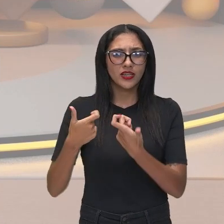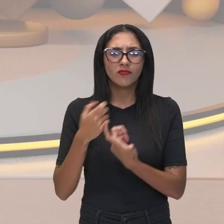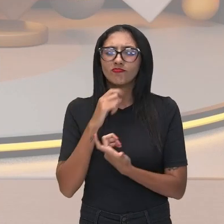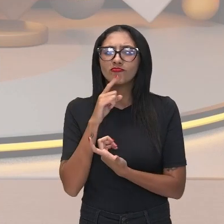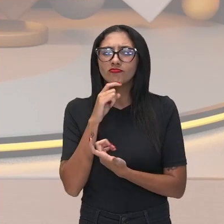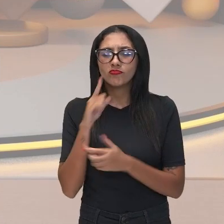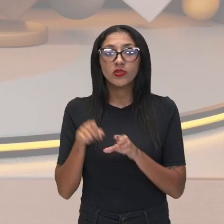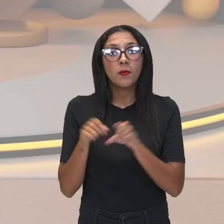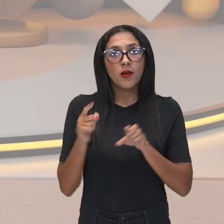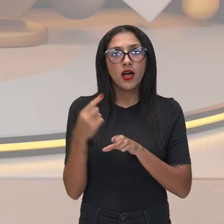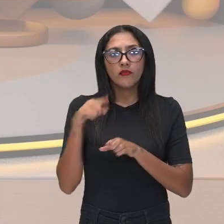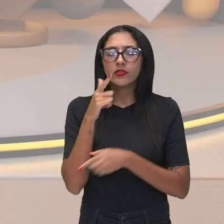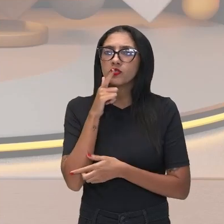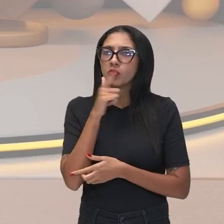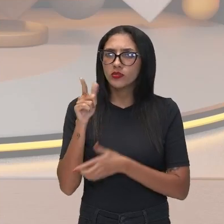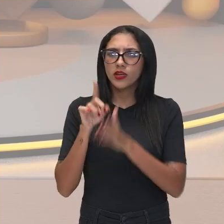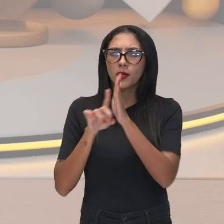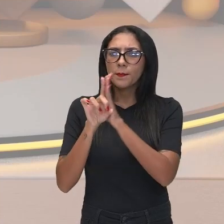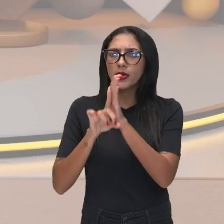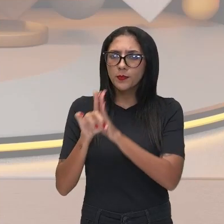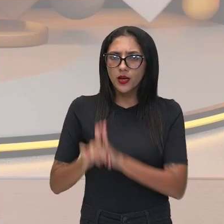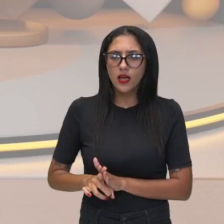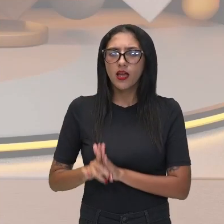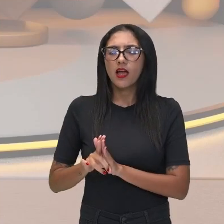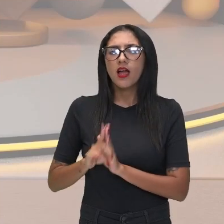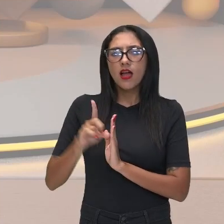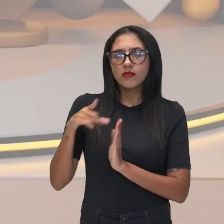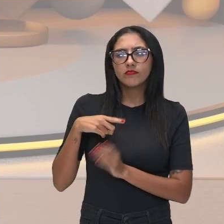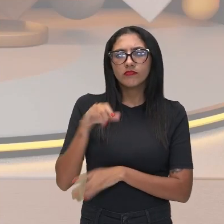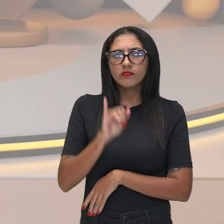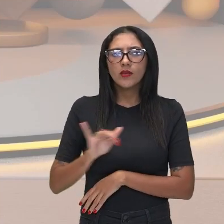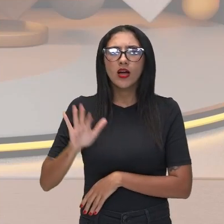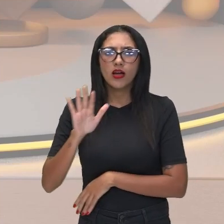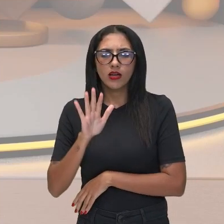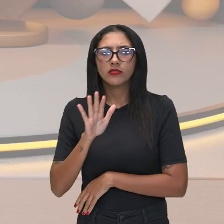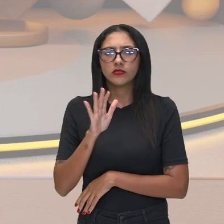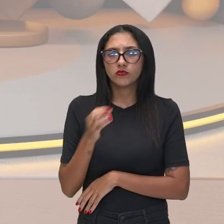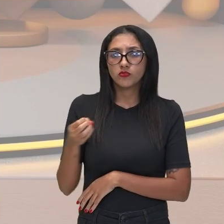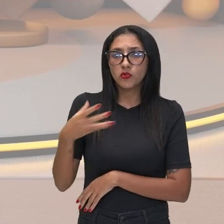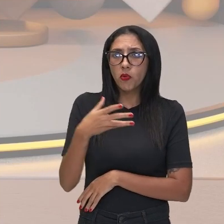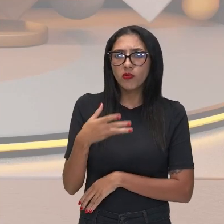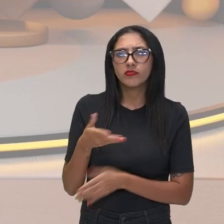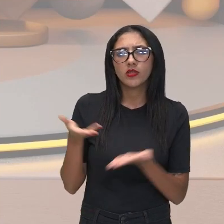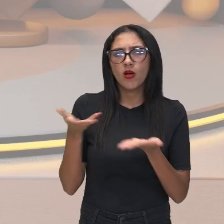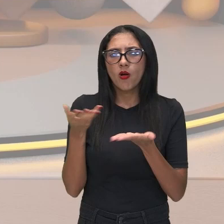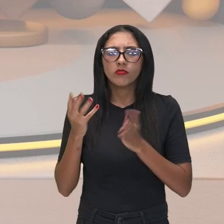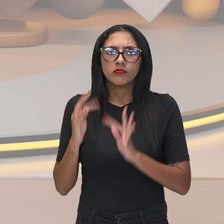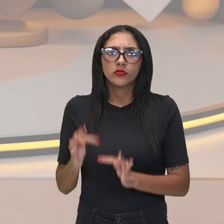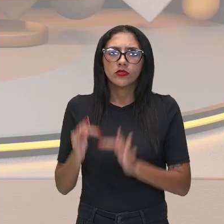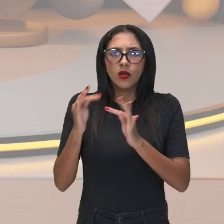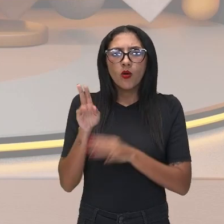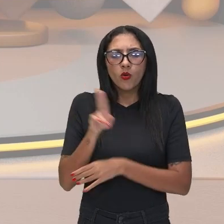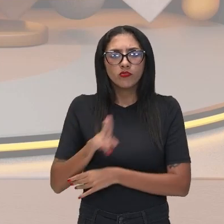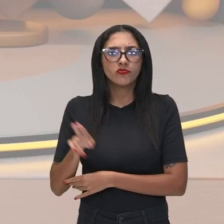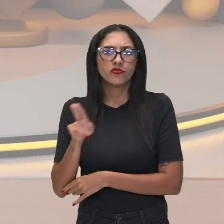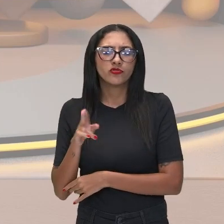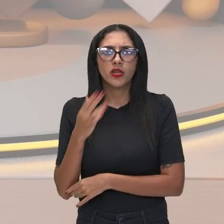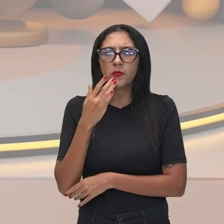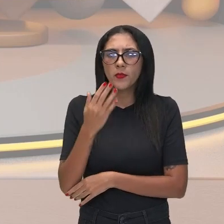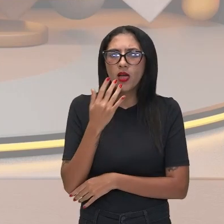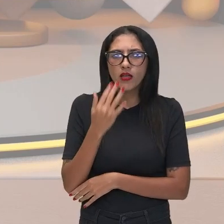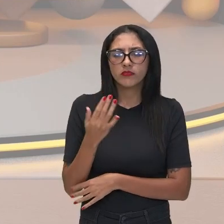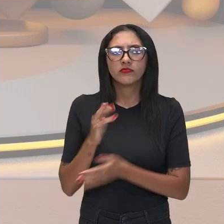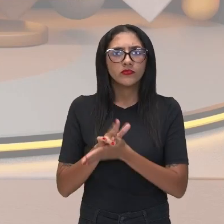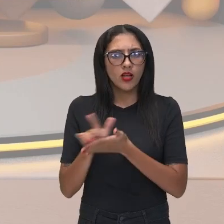você encontra na internet essas imagens preto e brancas que se tornaram coloridas lá por conta do tratamento de profissionais aí